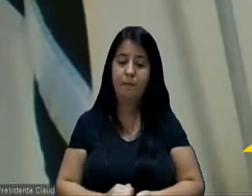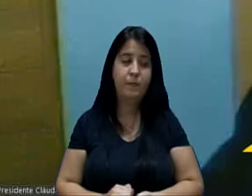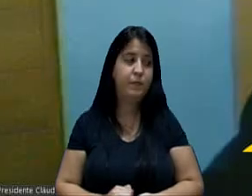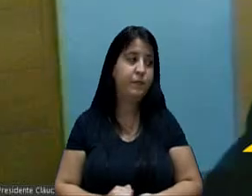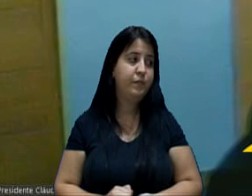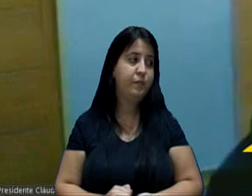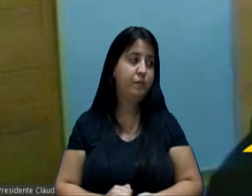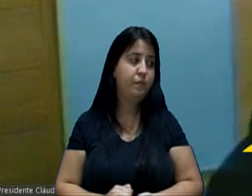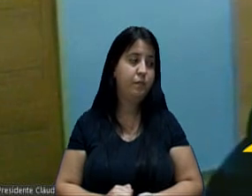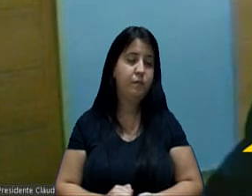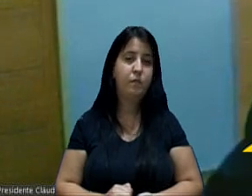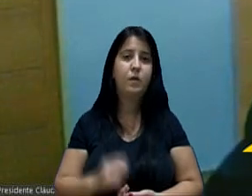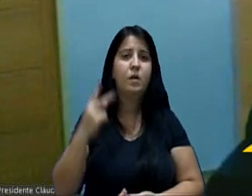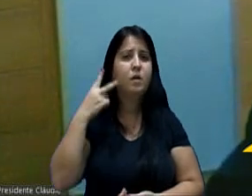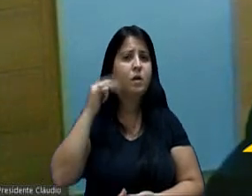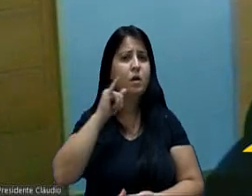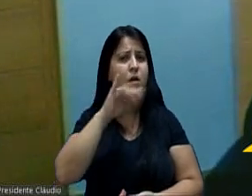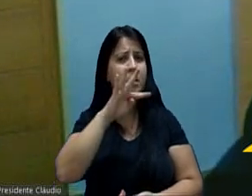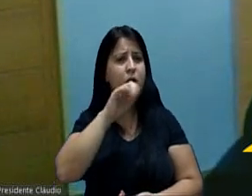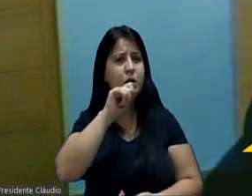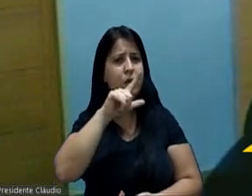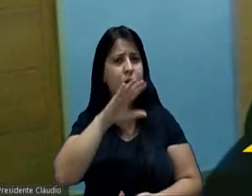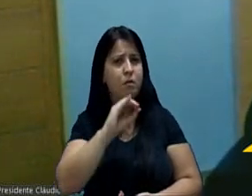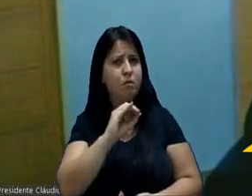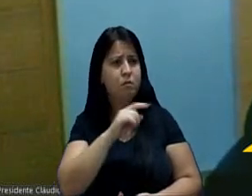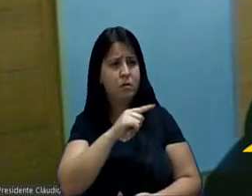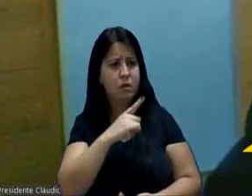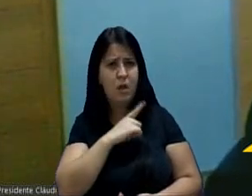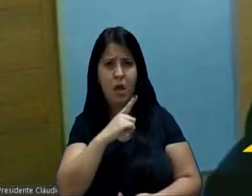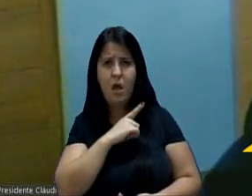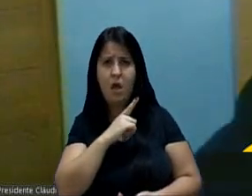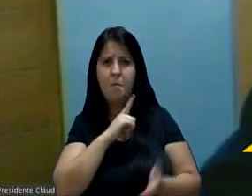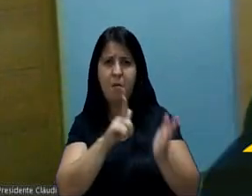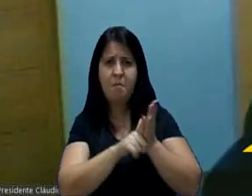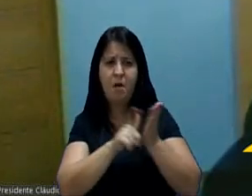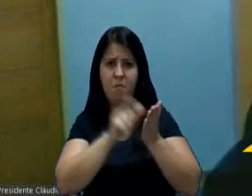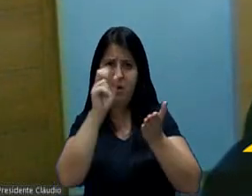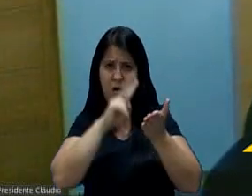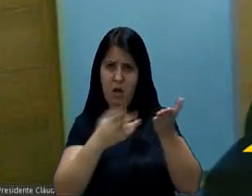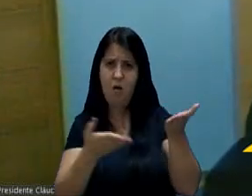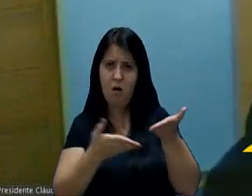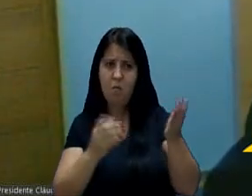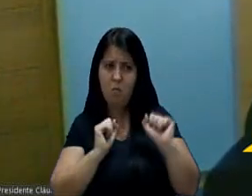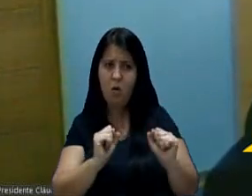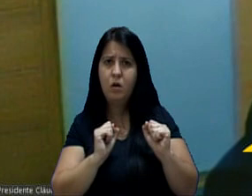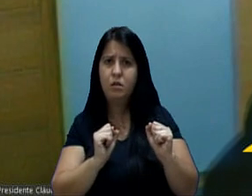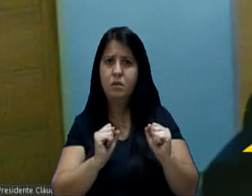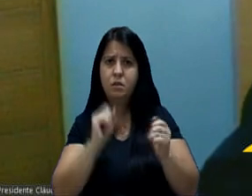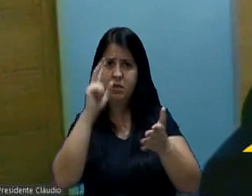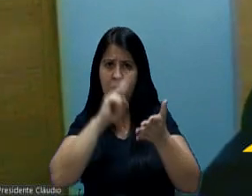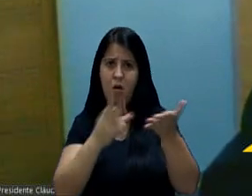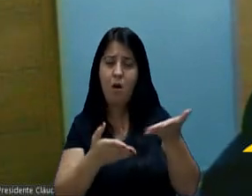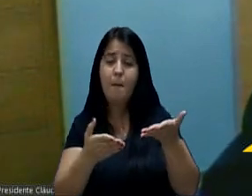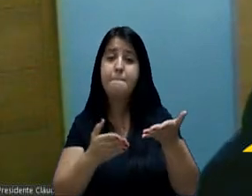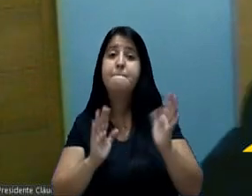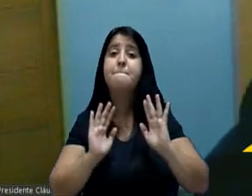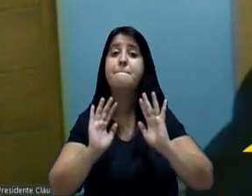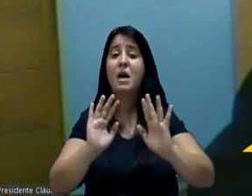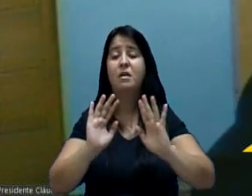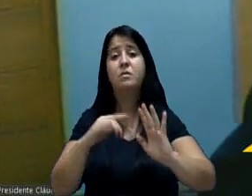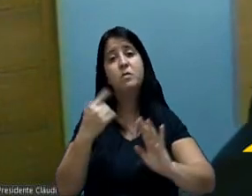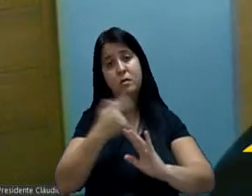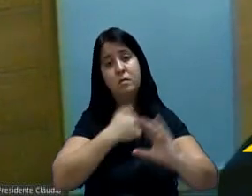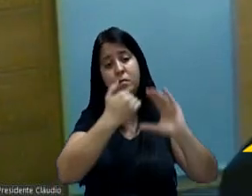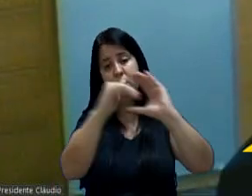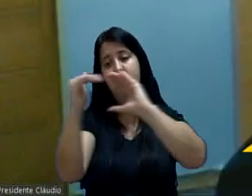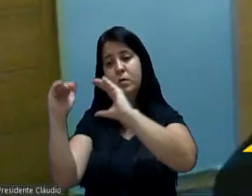Ítalo. O vereador Ítalo tem a emenda na mão. E Vossa Excelência pudesse fazer a leitura para os outros vereadores, mas nós estaremos mandando